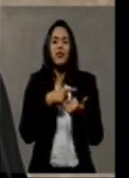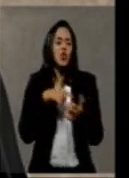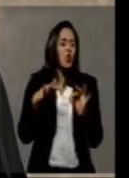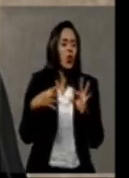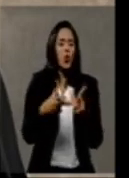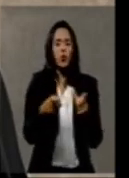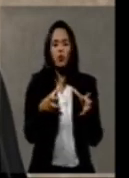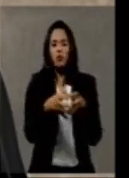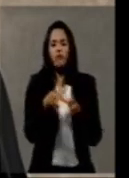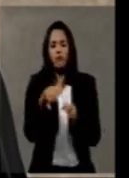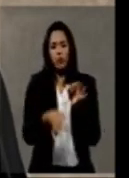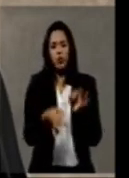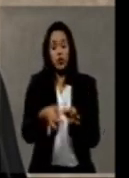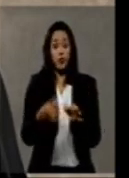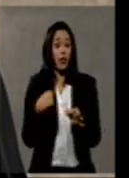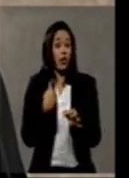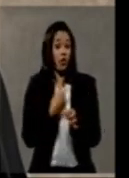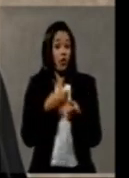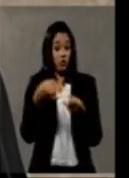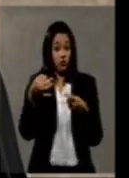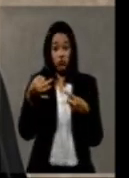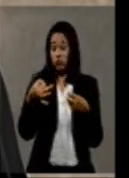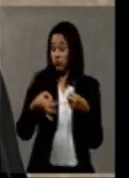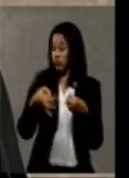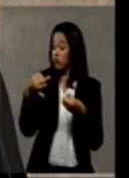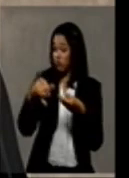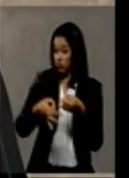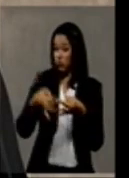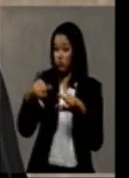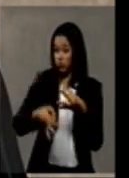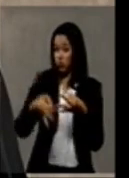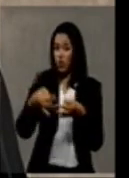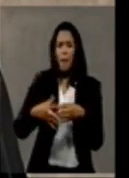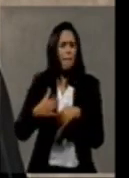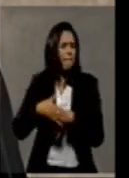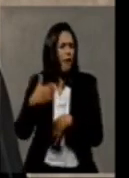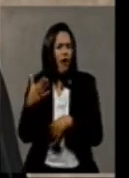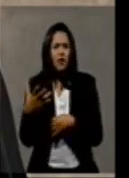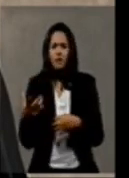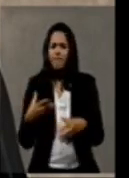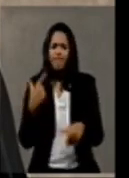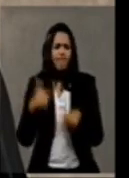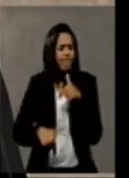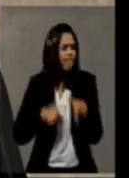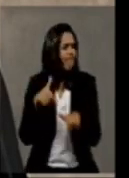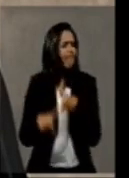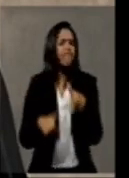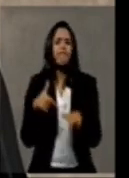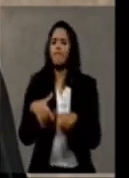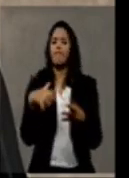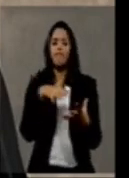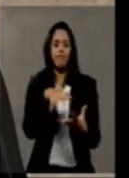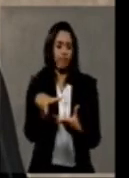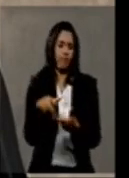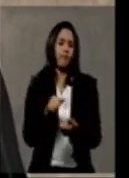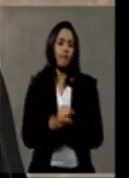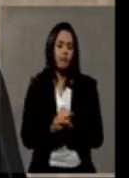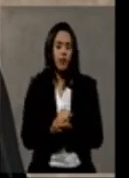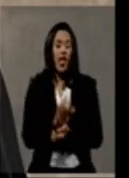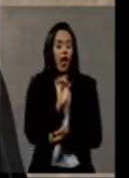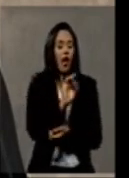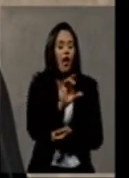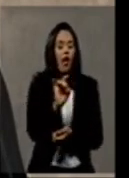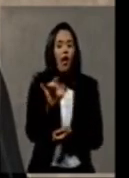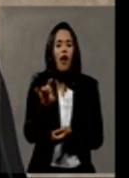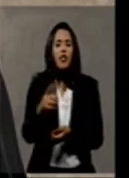nosso judiciário é um dos mais produtivos do mundo cada um dos 18